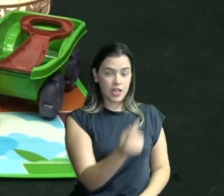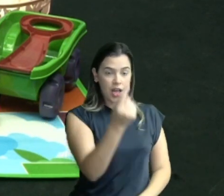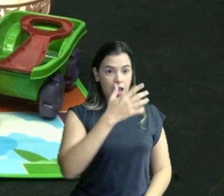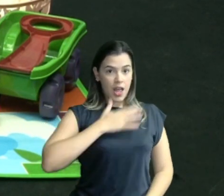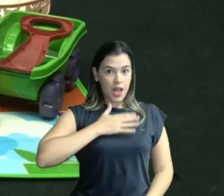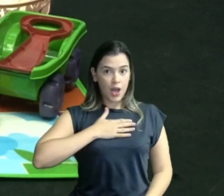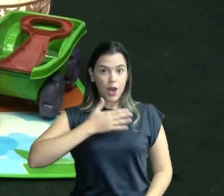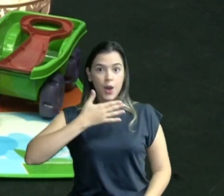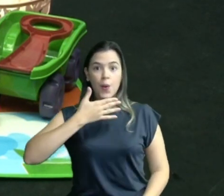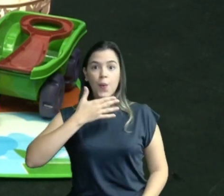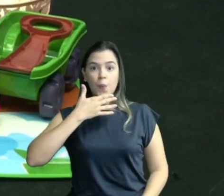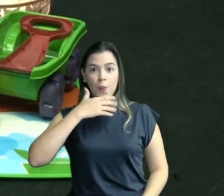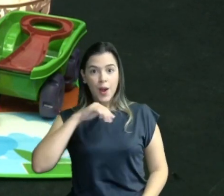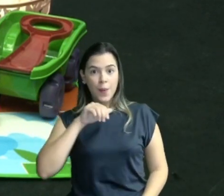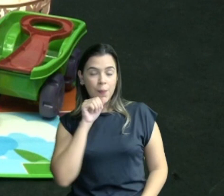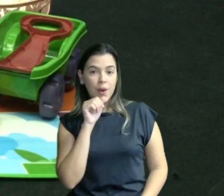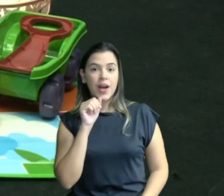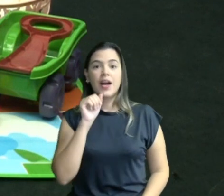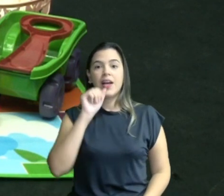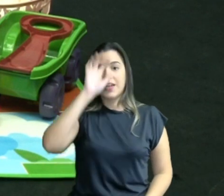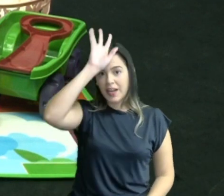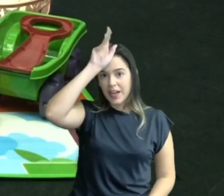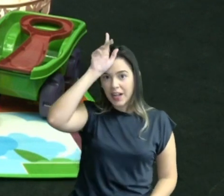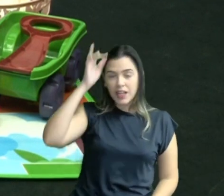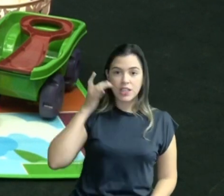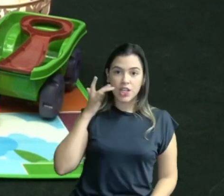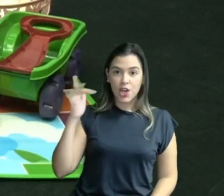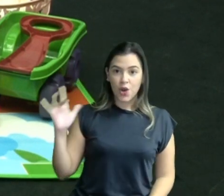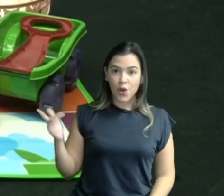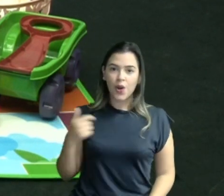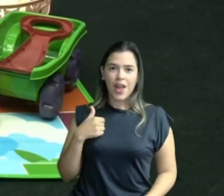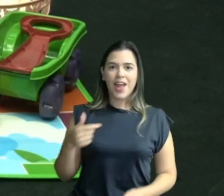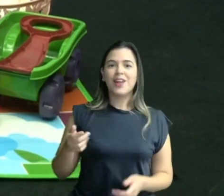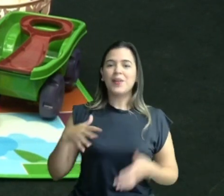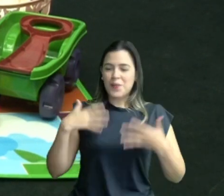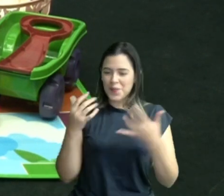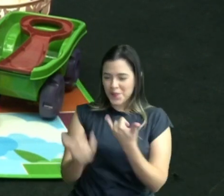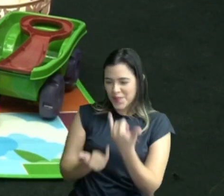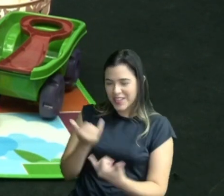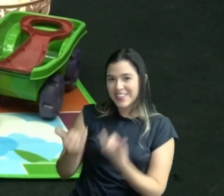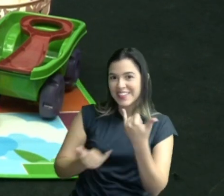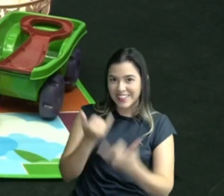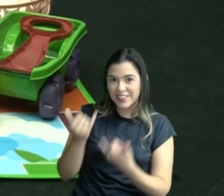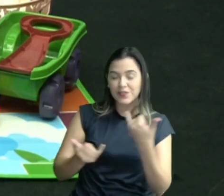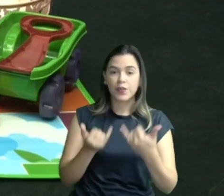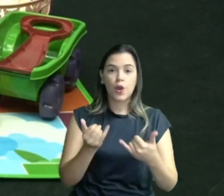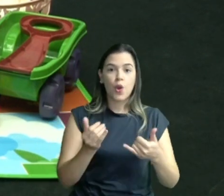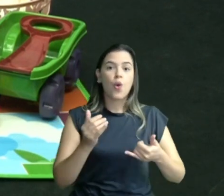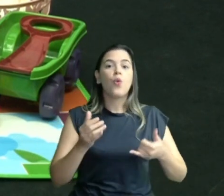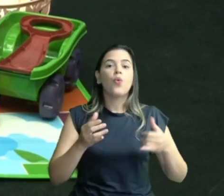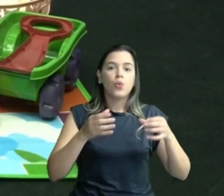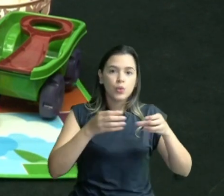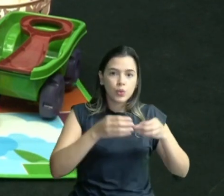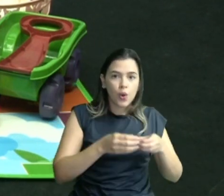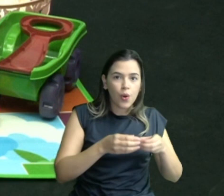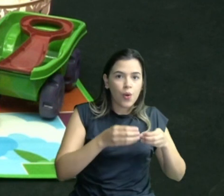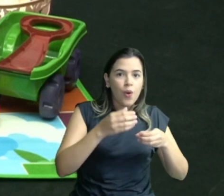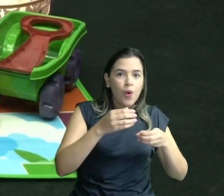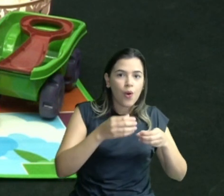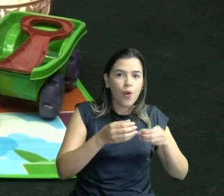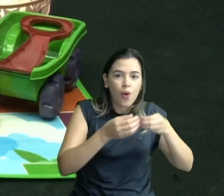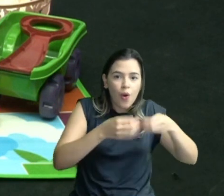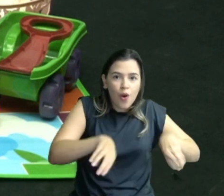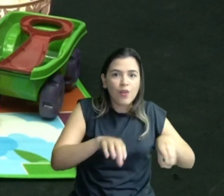e a sua galinha de ouro Estamos nos divertindo muito aliás os ovos de ouro são aceitos em tudo que é lugar